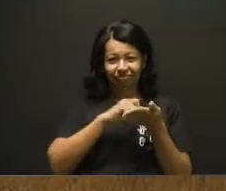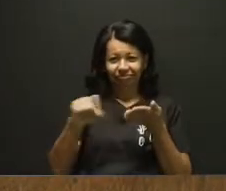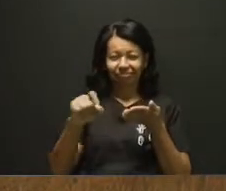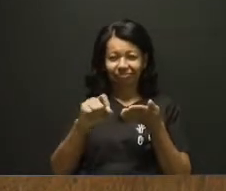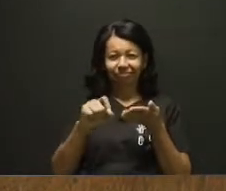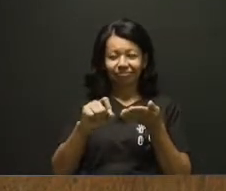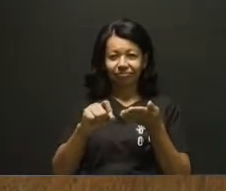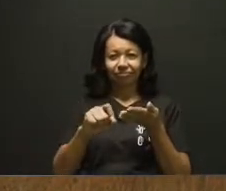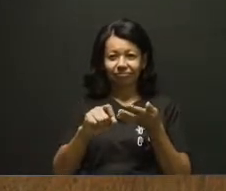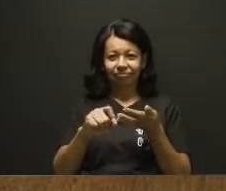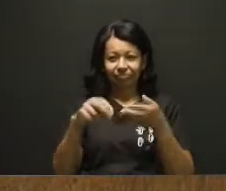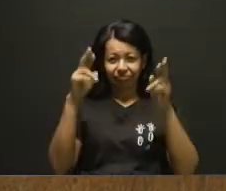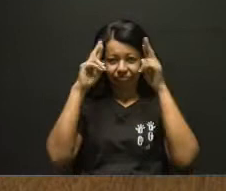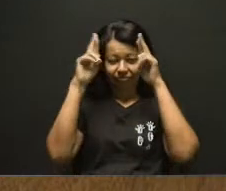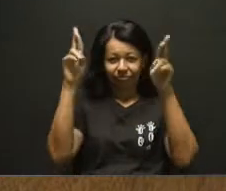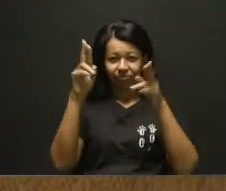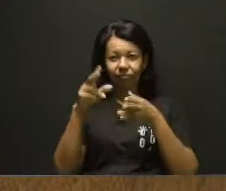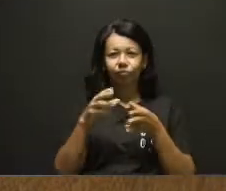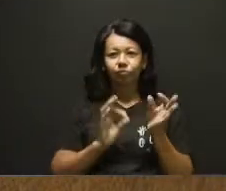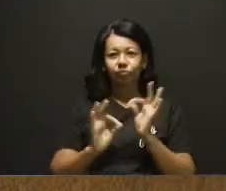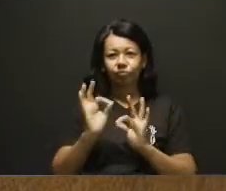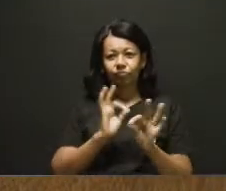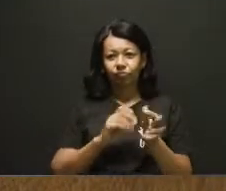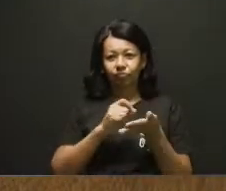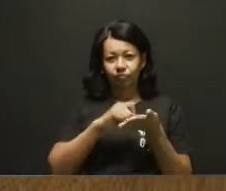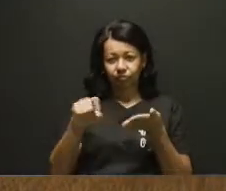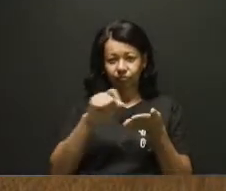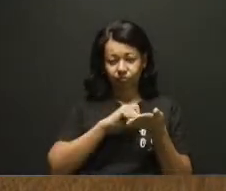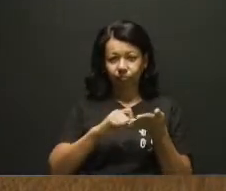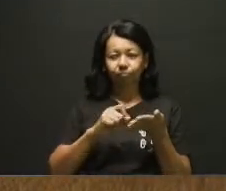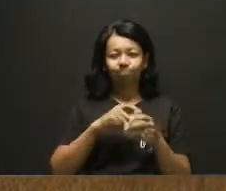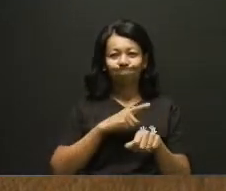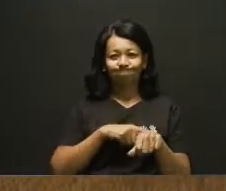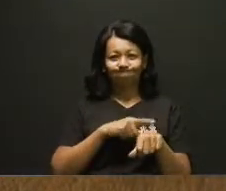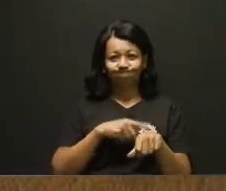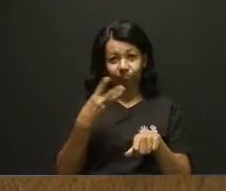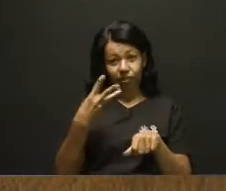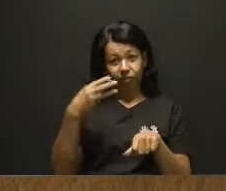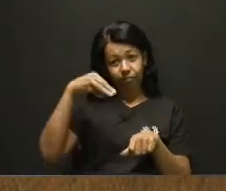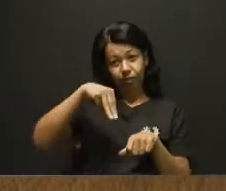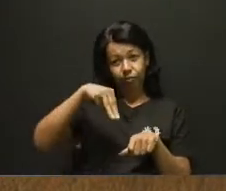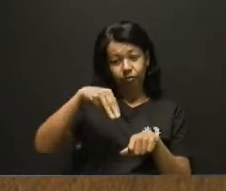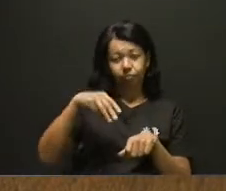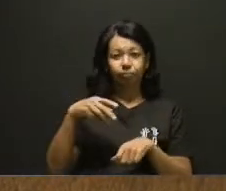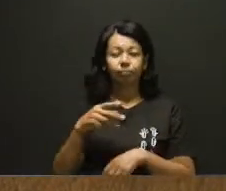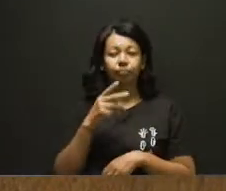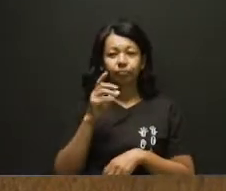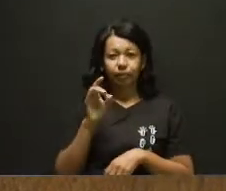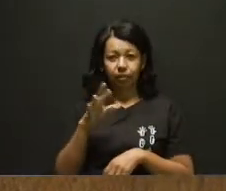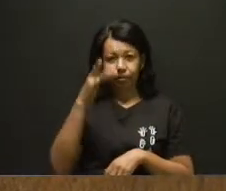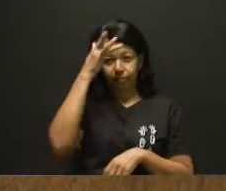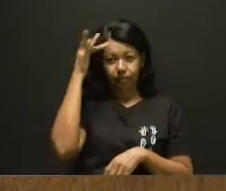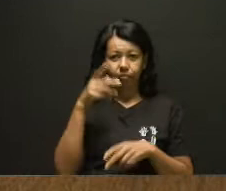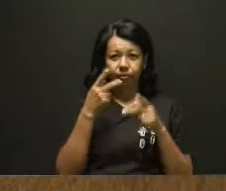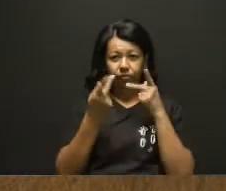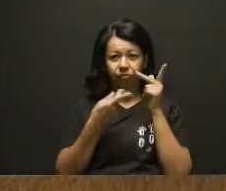respeitando a ordem de inscrição e o tempo de 3 minutos para cada fala